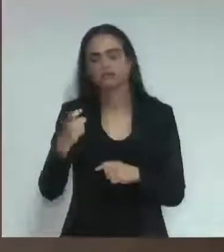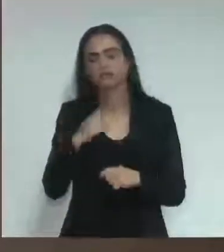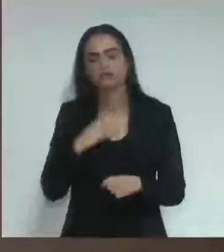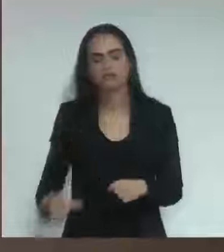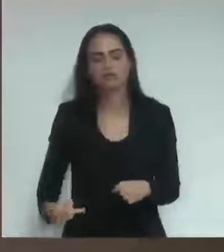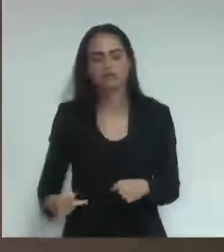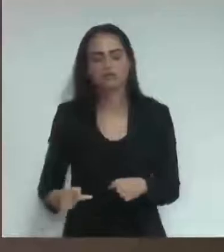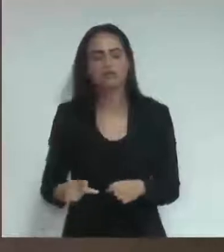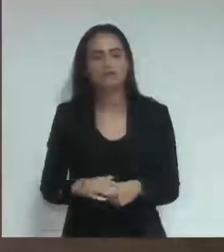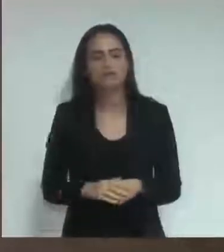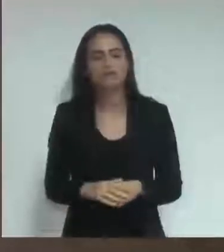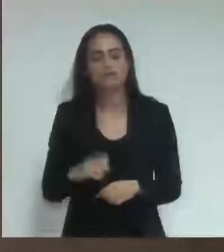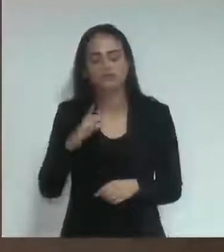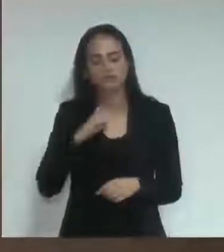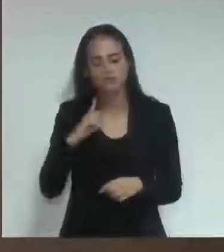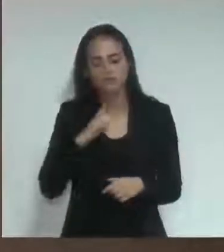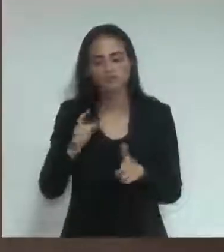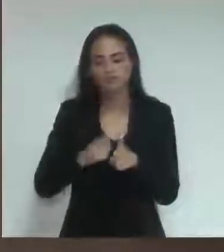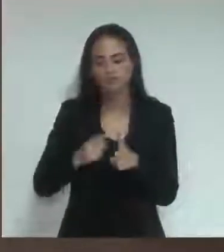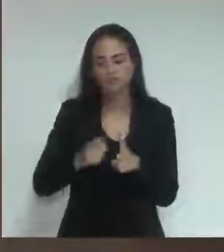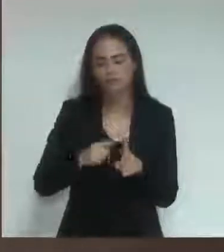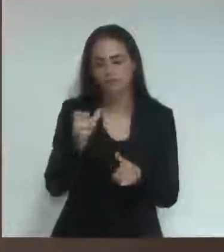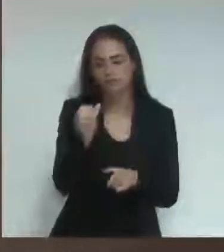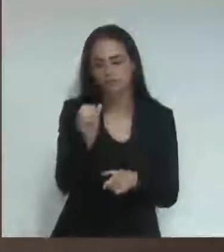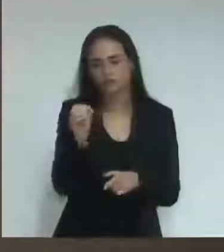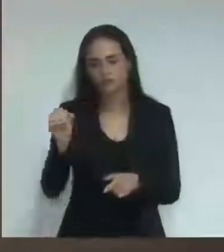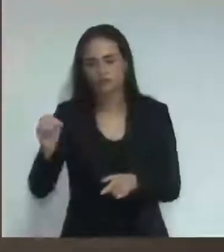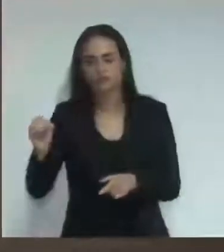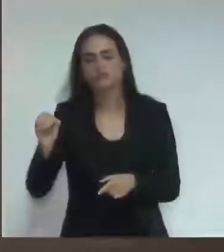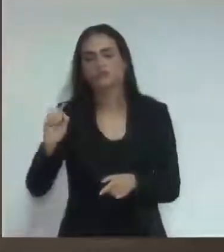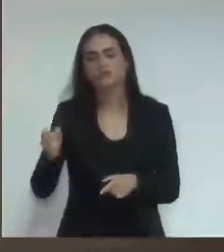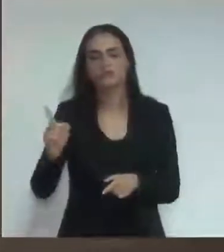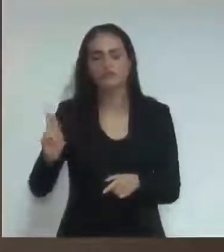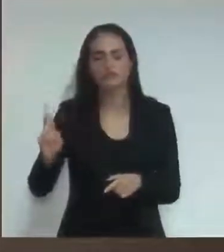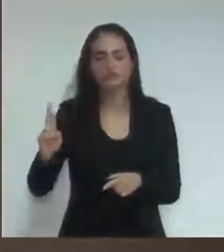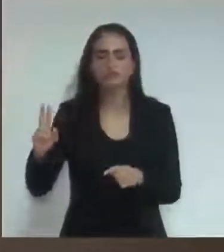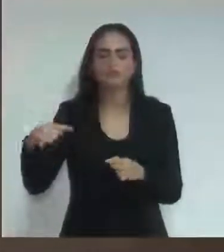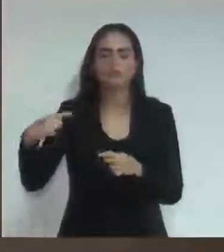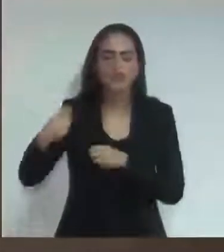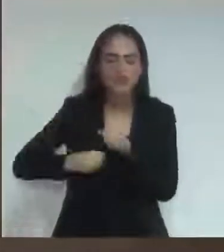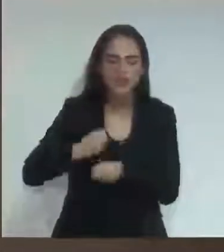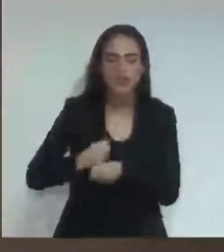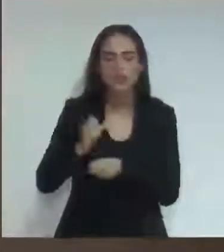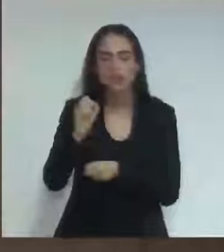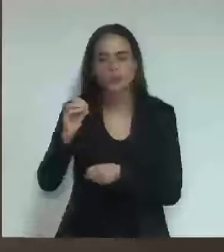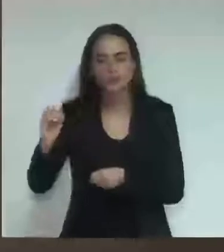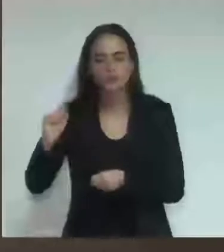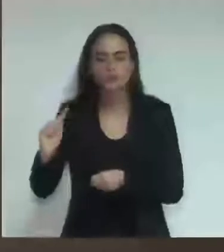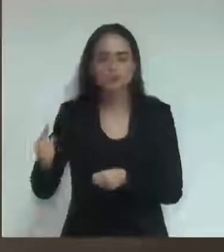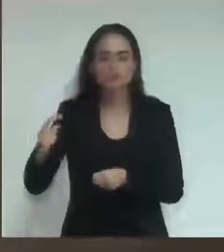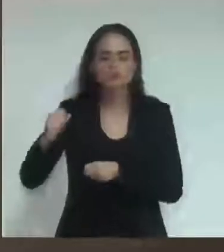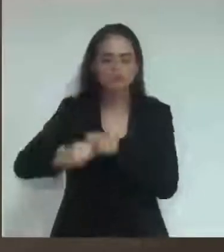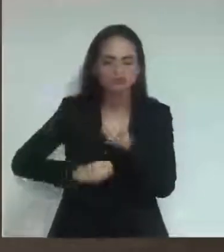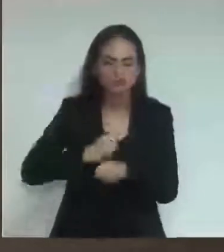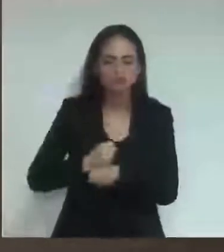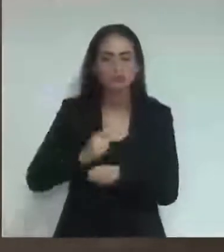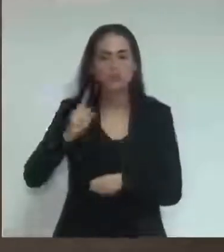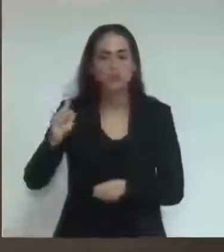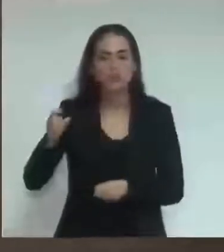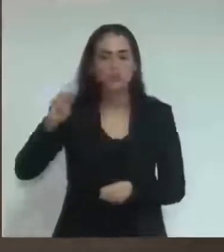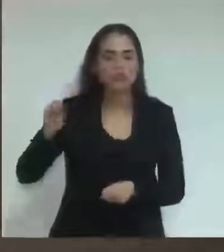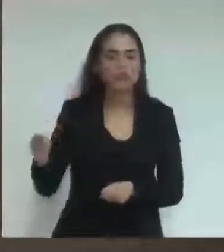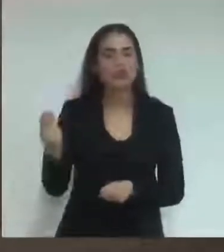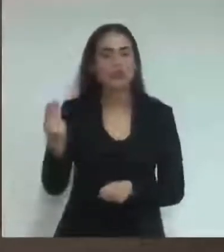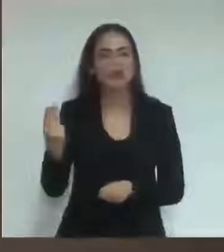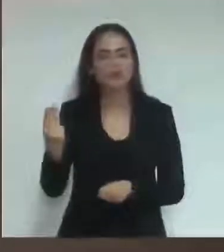líquido de R$600 mil. Né? No ano seguinte foi para 800, 900, passou de 1 milhão no mesmo governo. Vejam